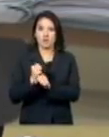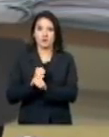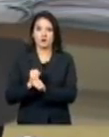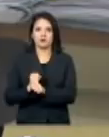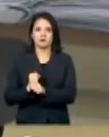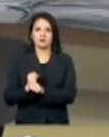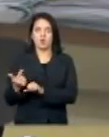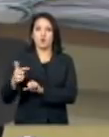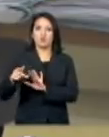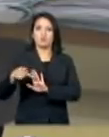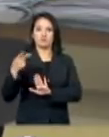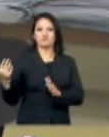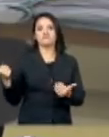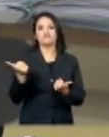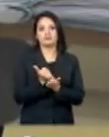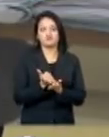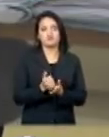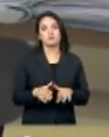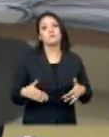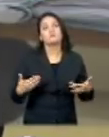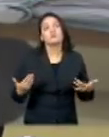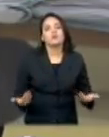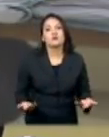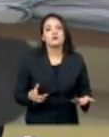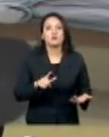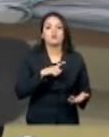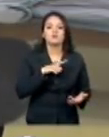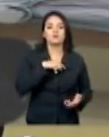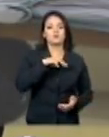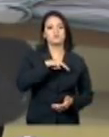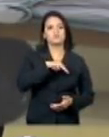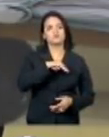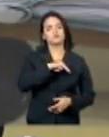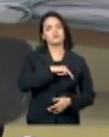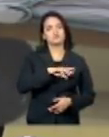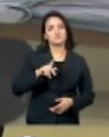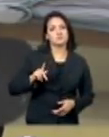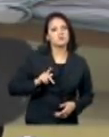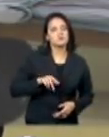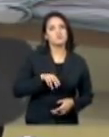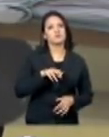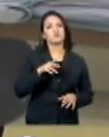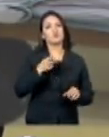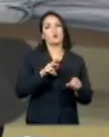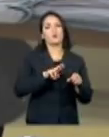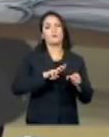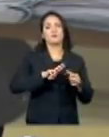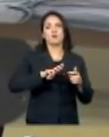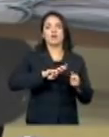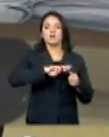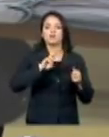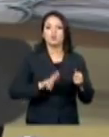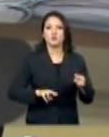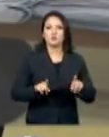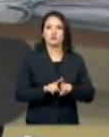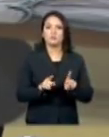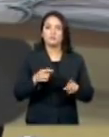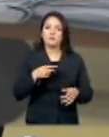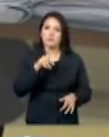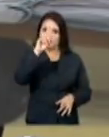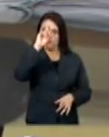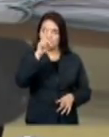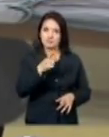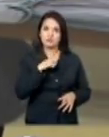da justiça o advogado geral da união que determinou a abertura do processo administrativo de revisão das anistias